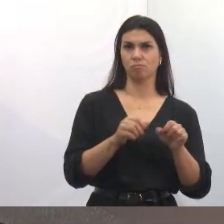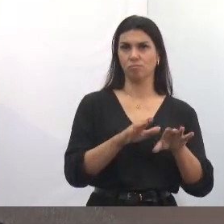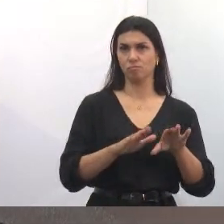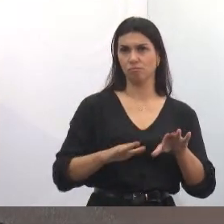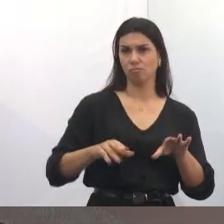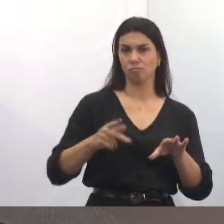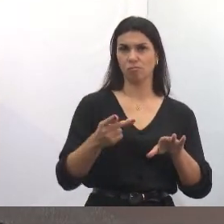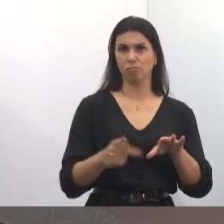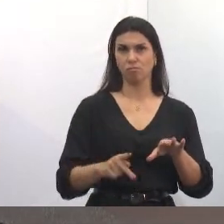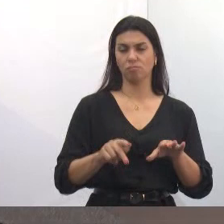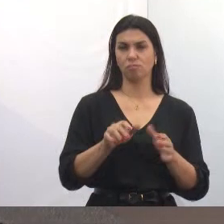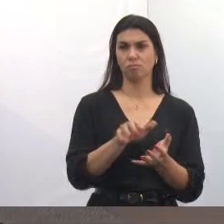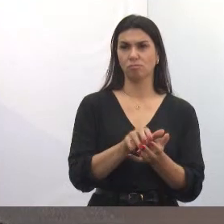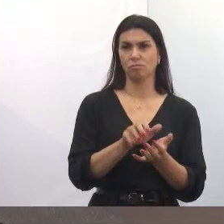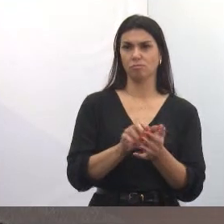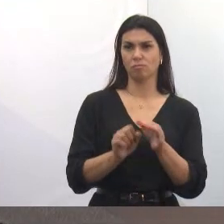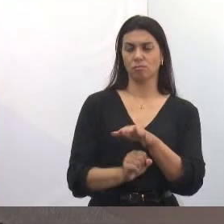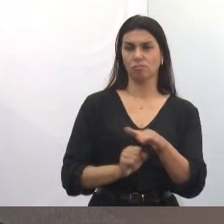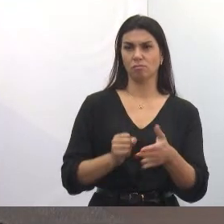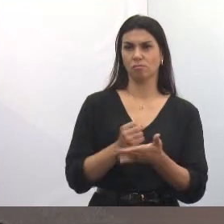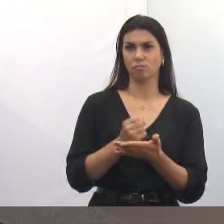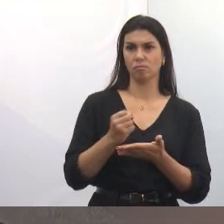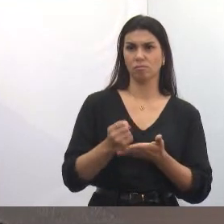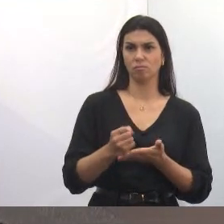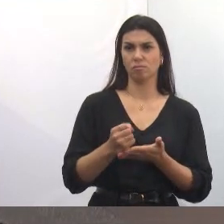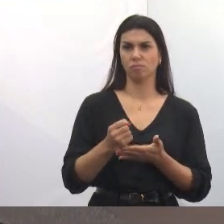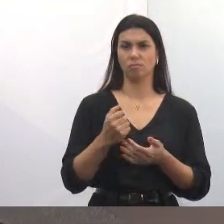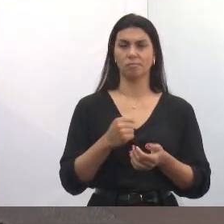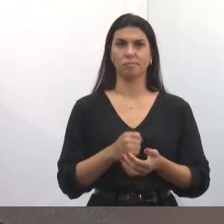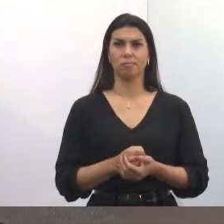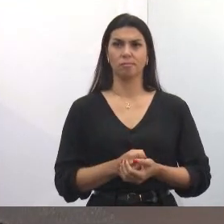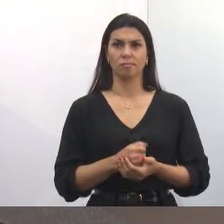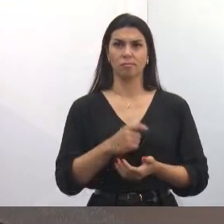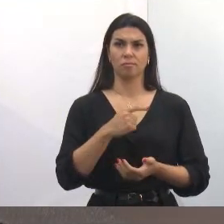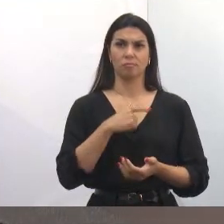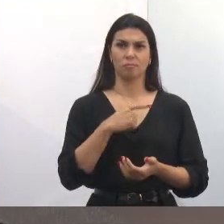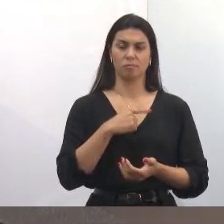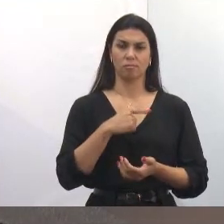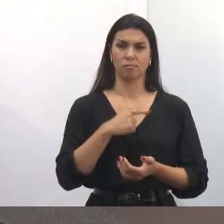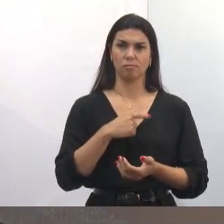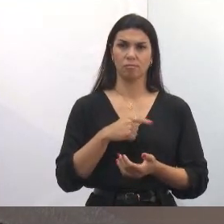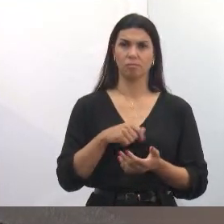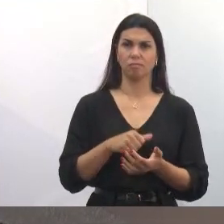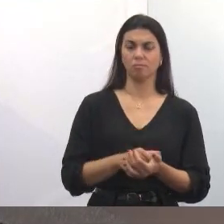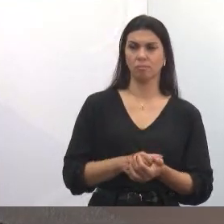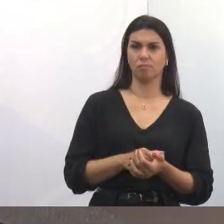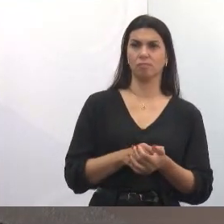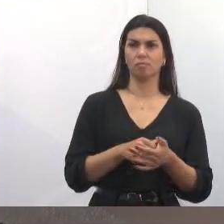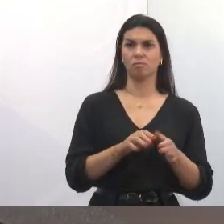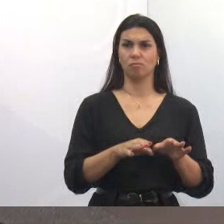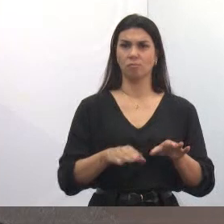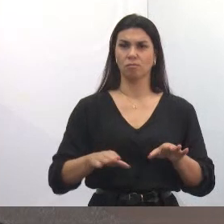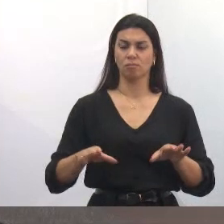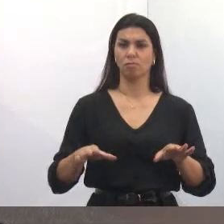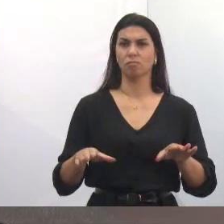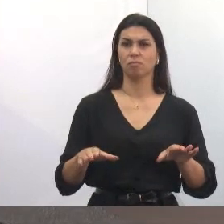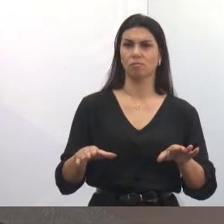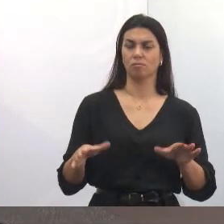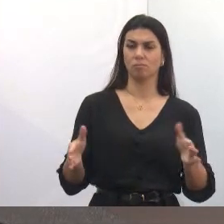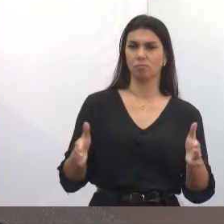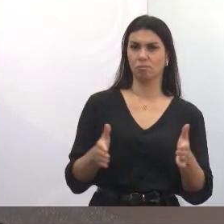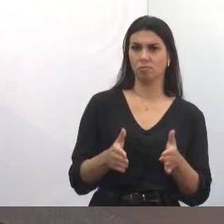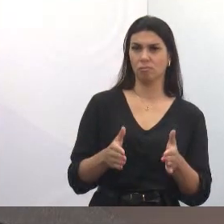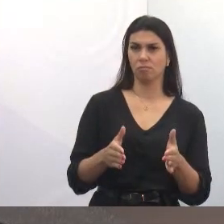Jacareí. Resposta, a empresa contratada, Aeroparque Sistema de Estacionamento Rotativo Limitada. Os agentes